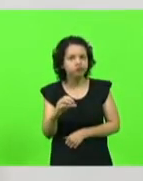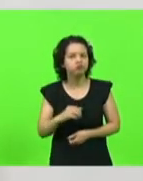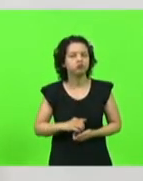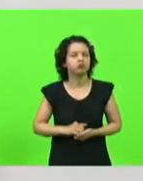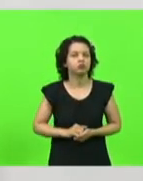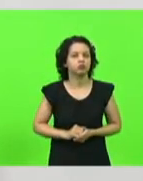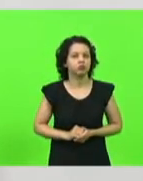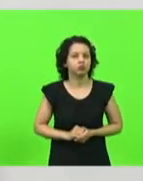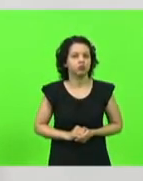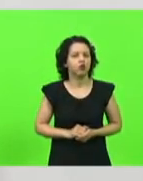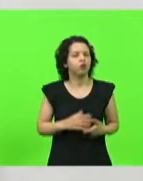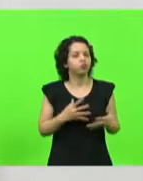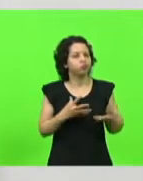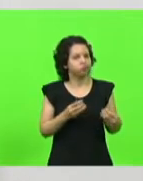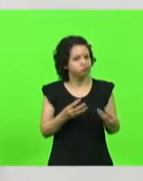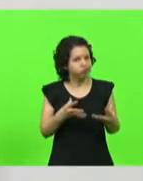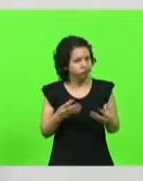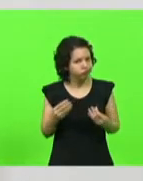Foram muitas